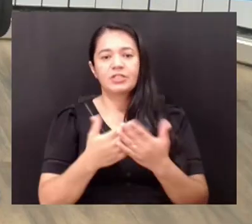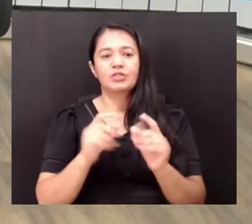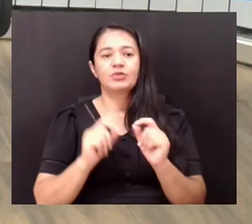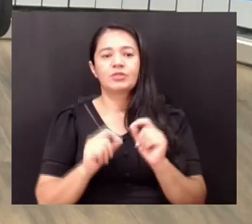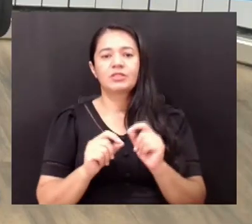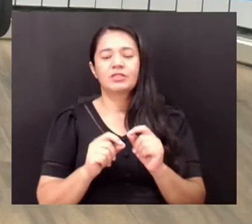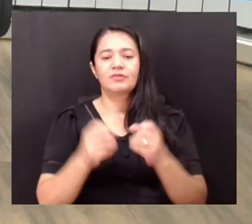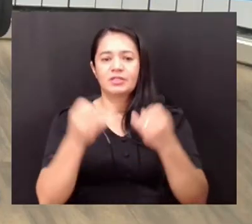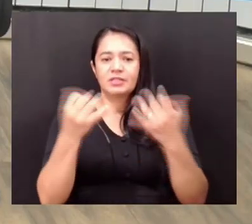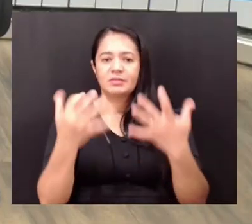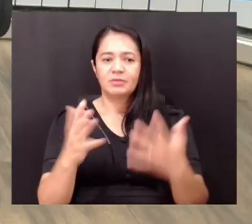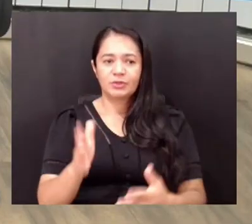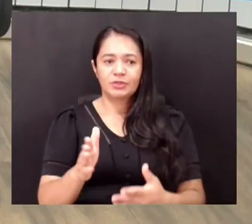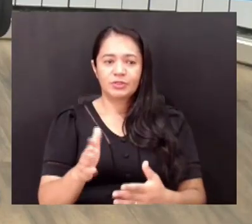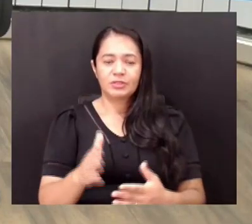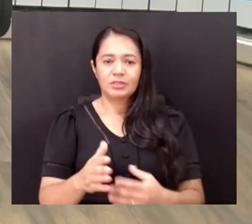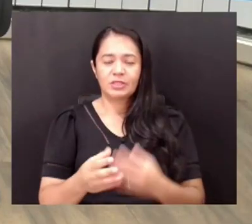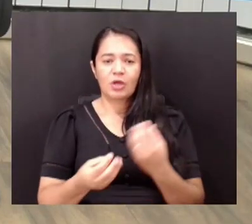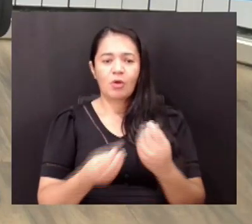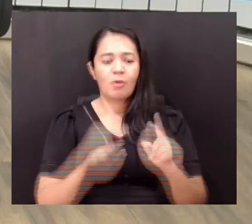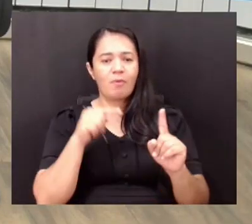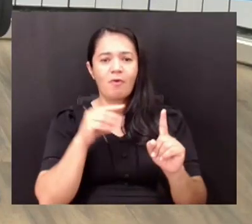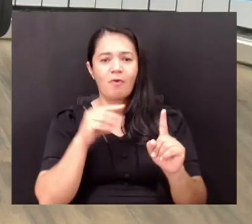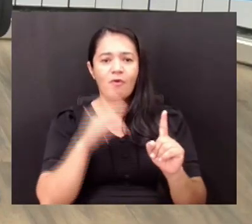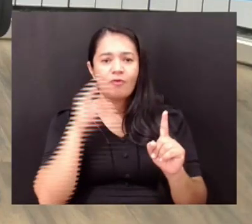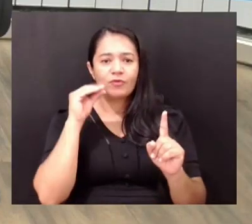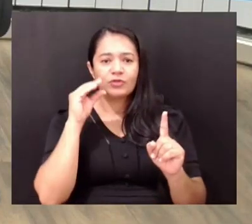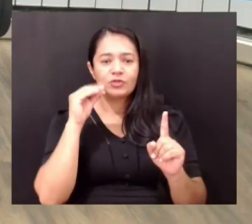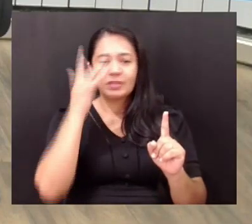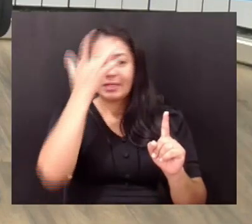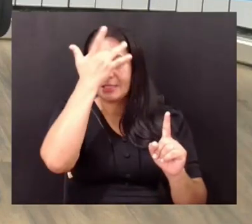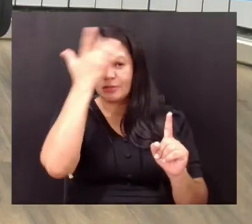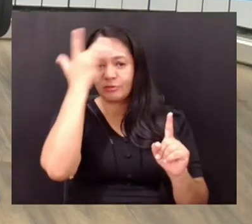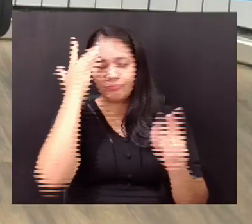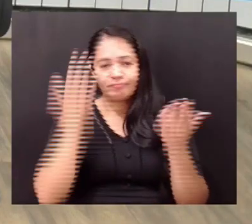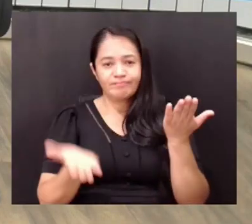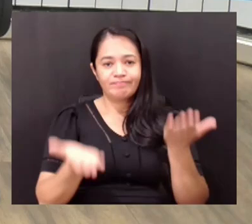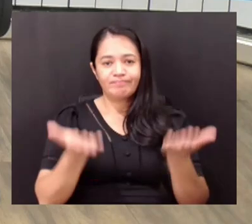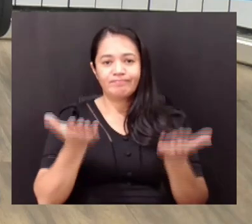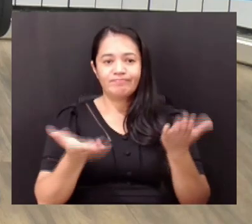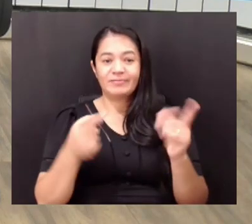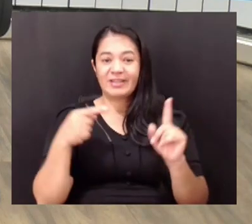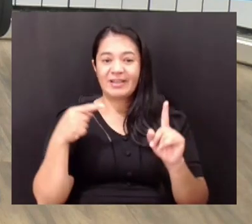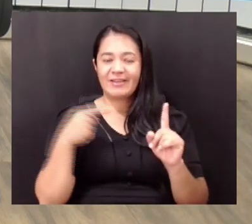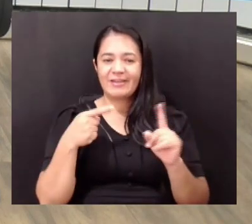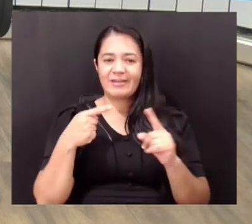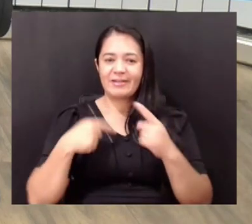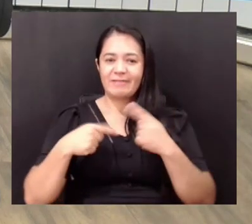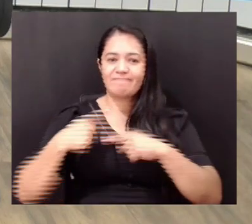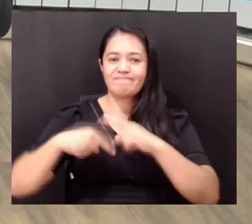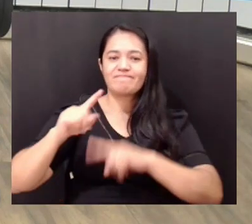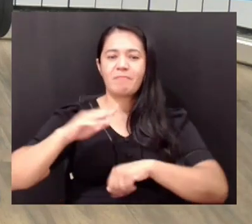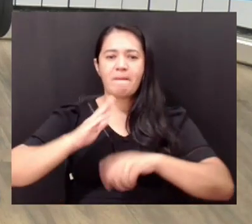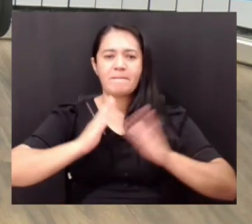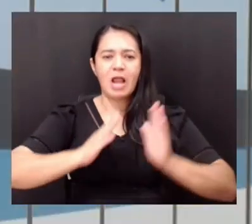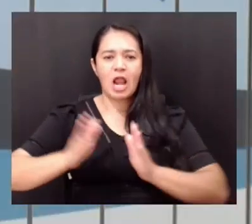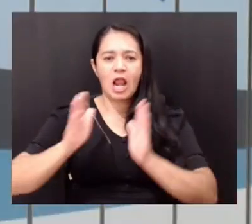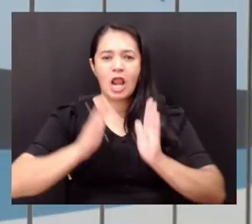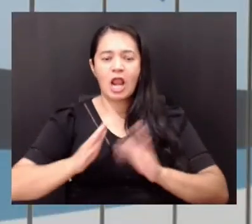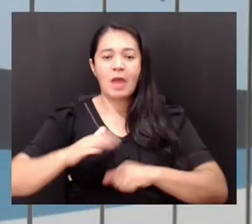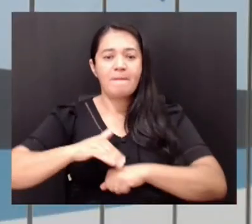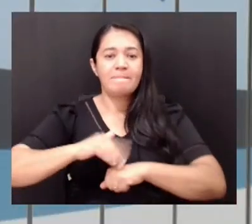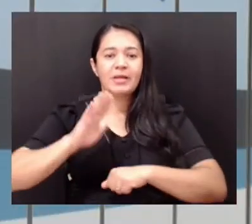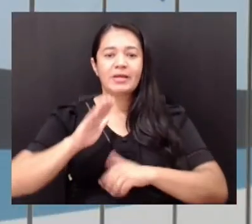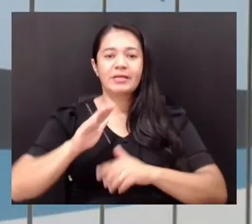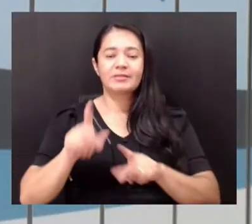nós. Um funcionário com a saúde mental equilibrada, ele vai produzir mais e melhor. Você falou um ponto